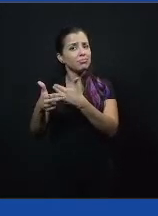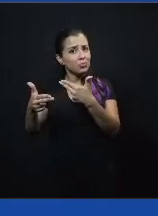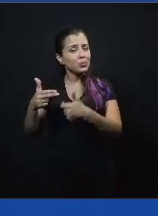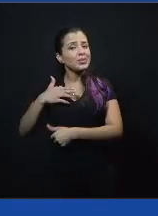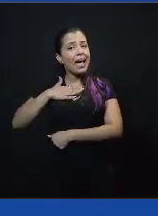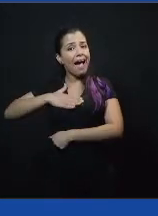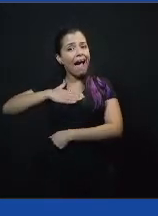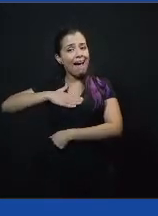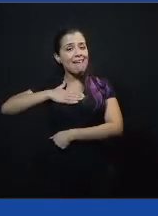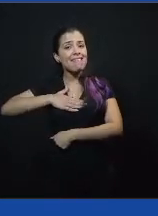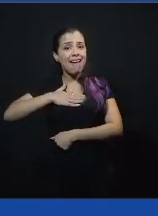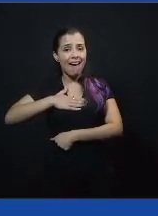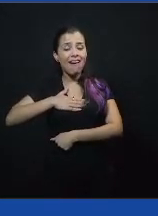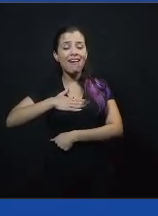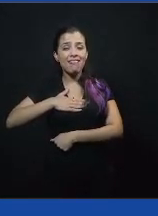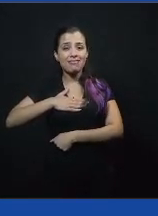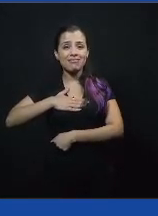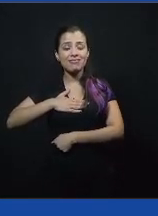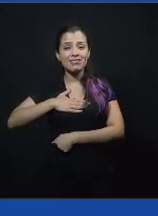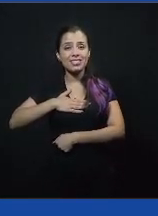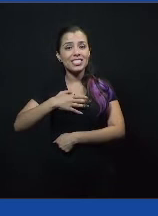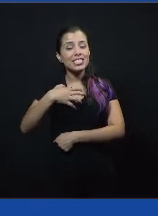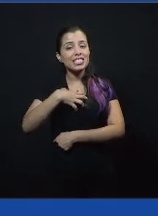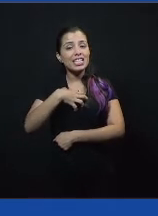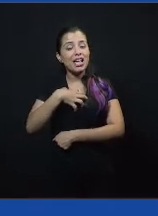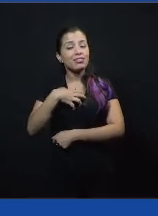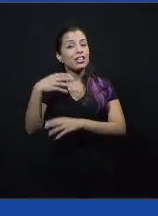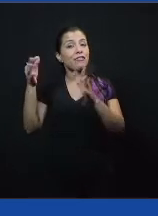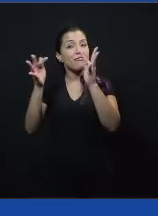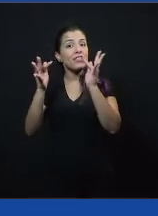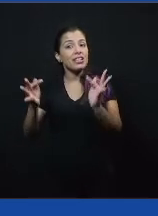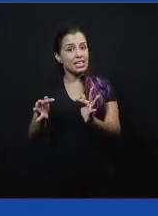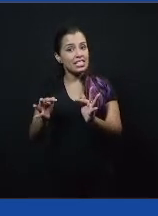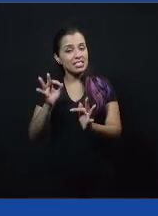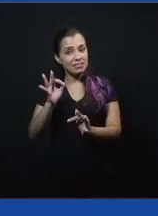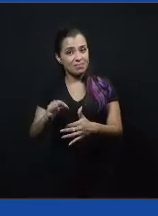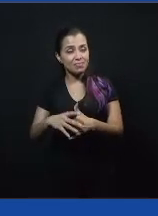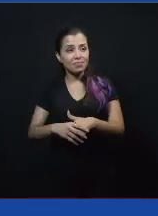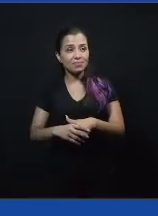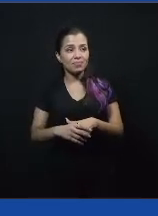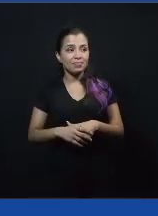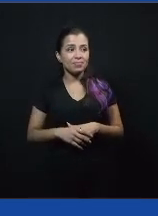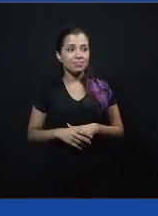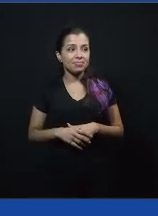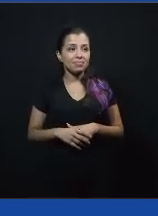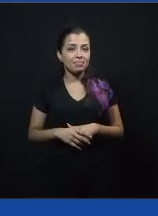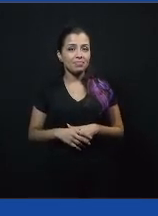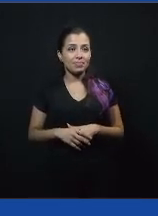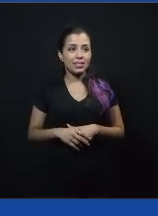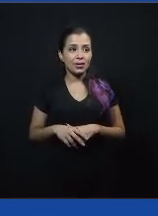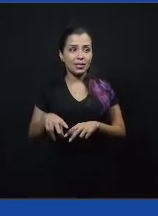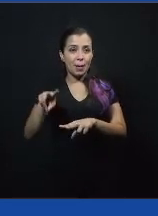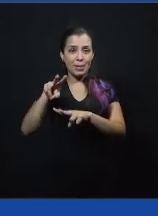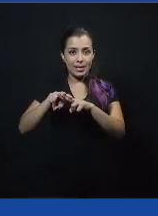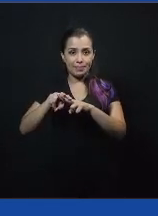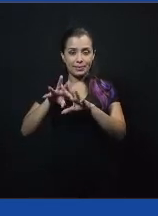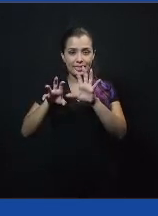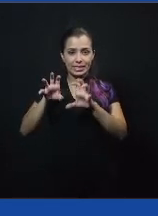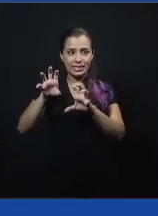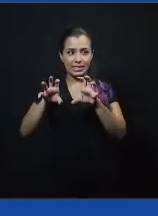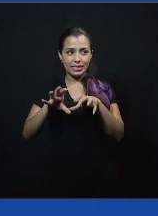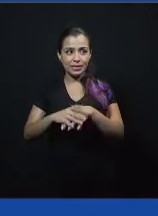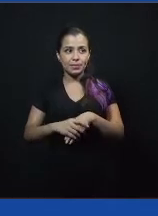que agrada você e que faz você ficar feliz realmente muito meus sentimentos a todos